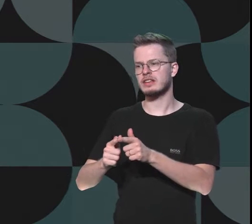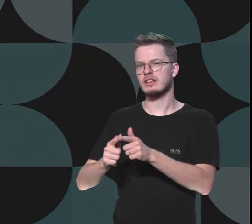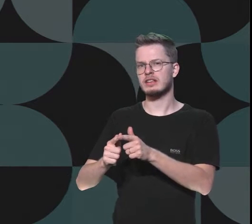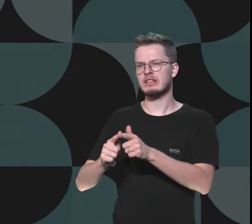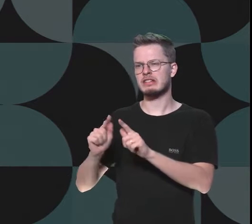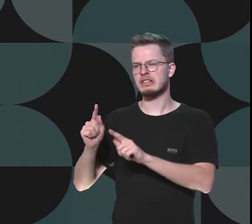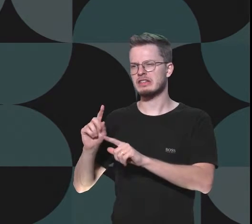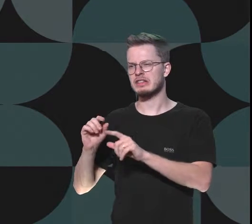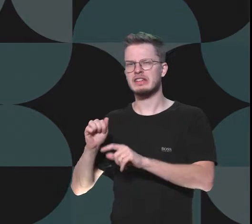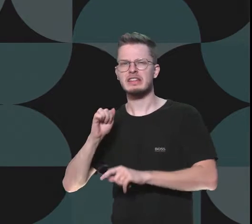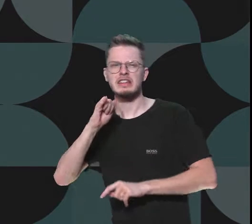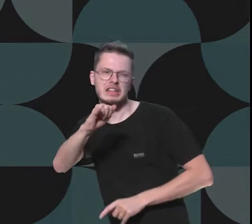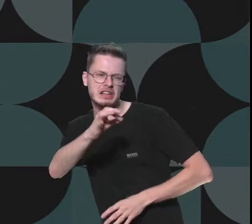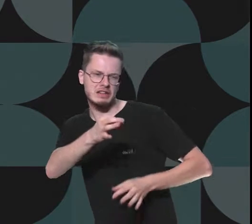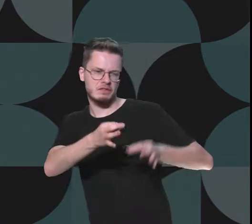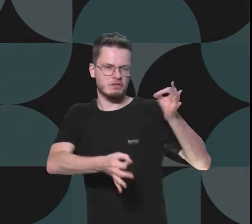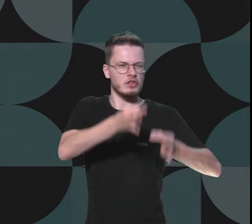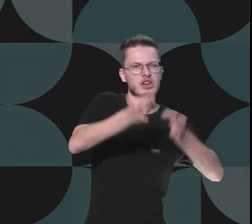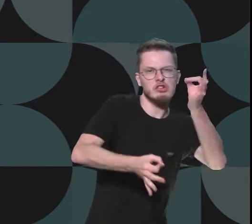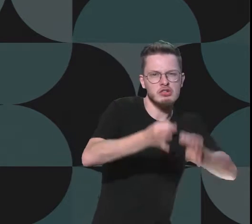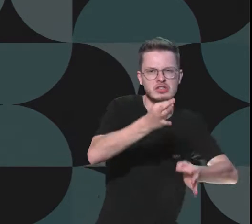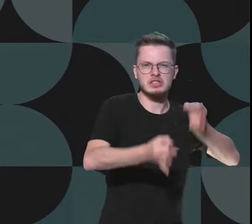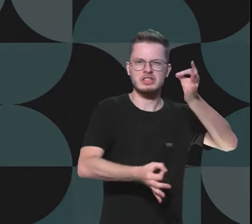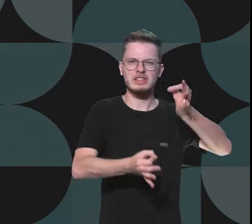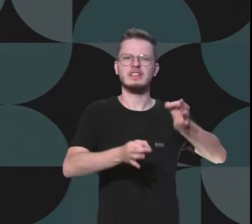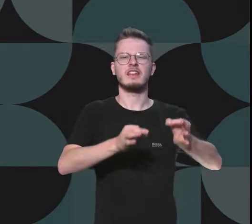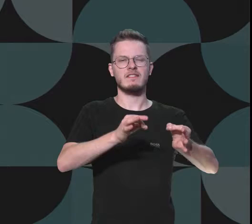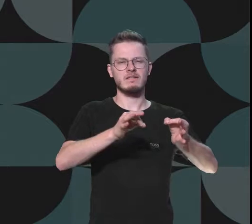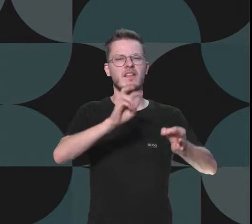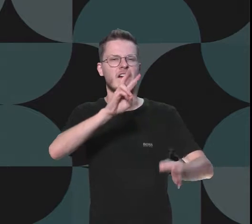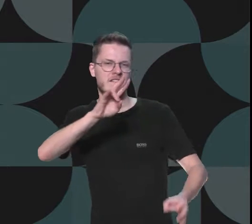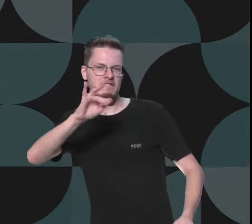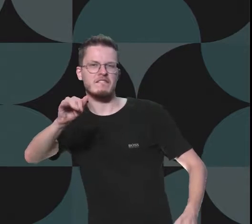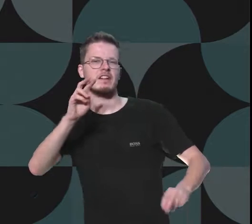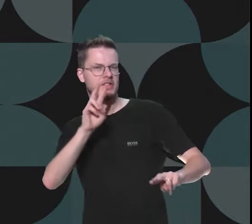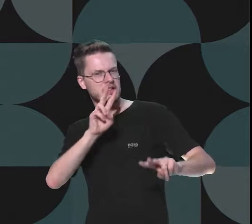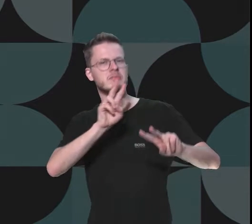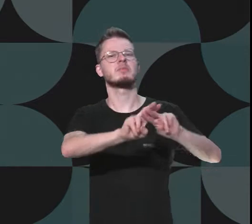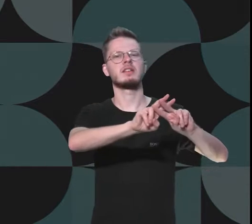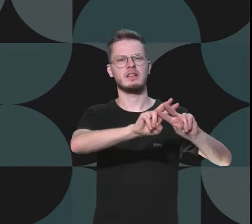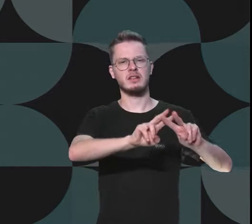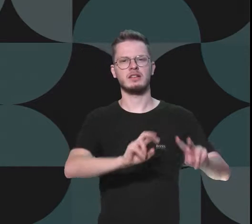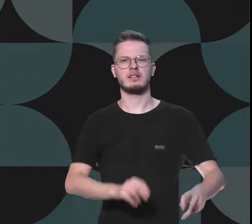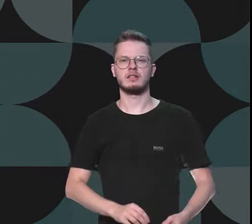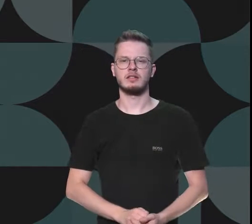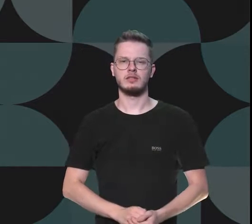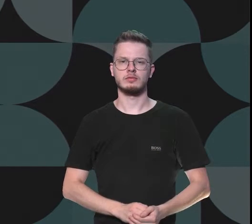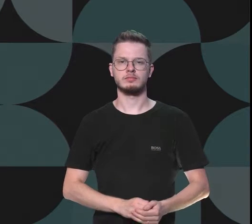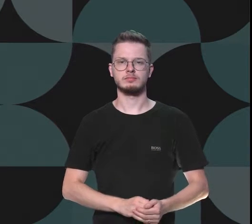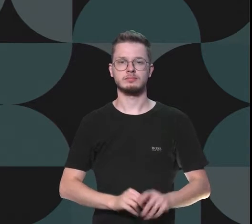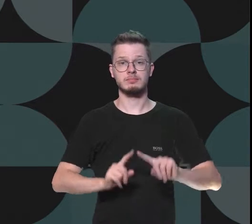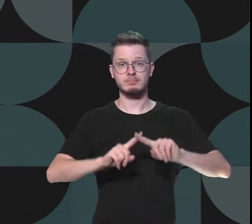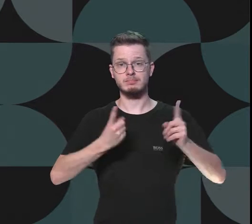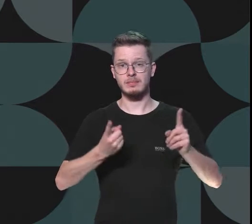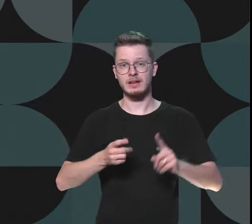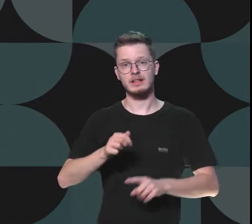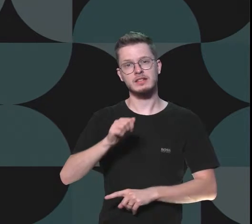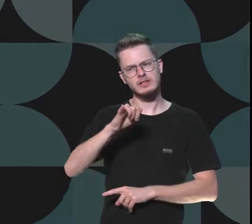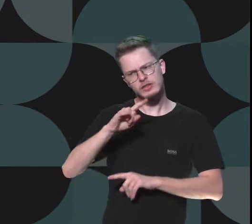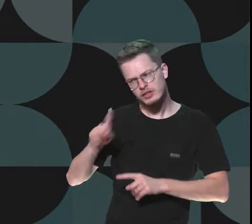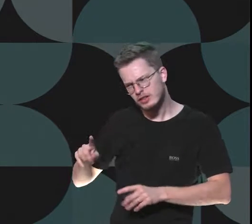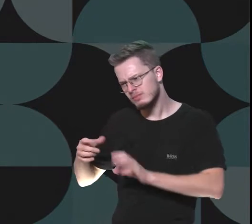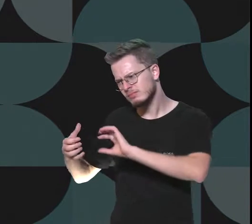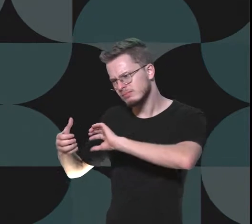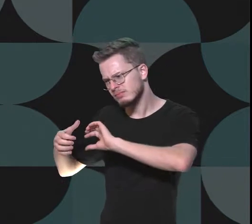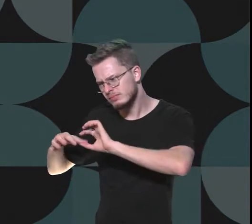ao juiz, o juiz entregue você ao oficial de justiça, e você seja jogado na prisão. Em